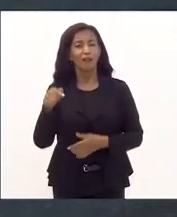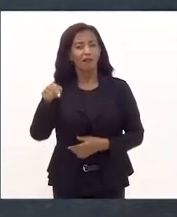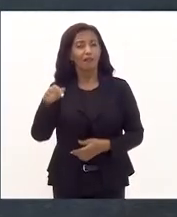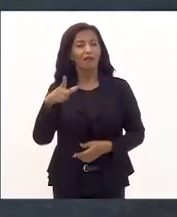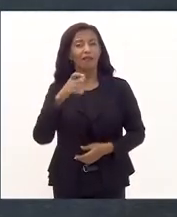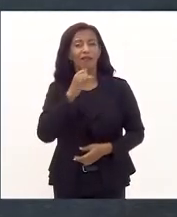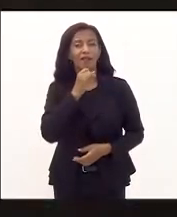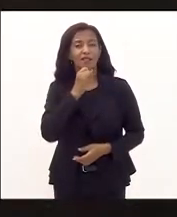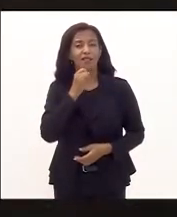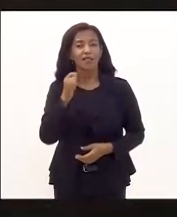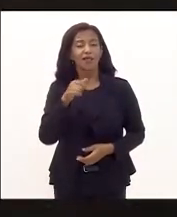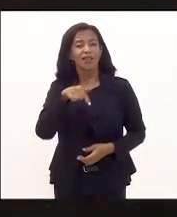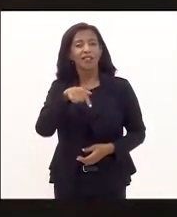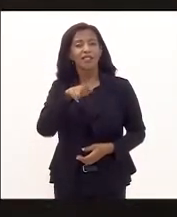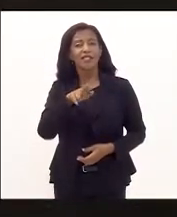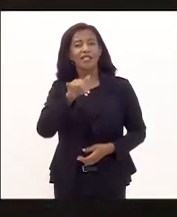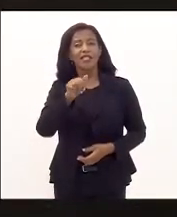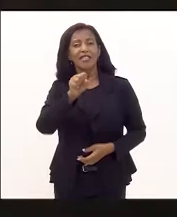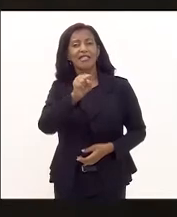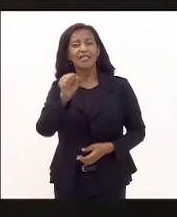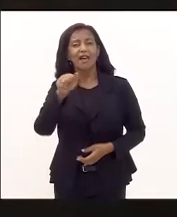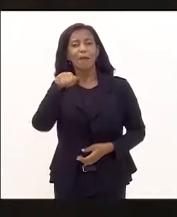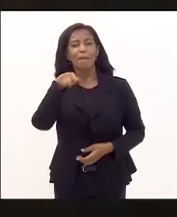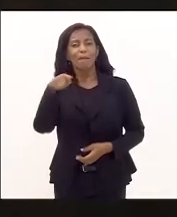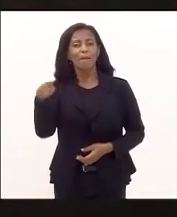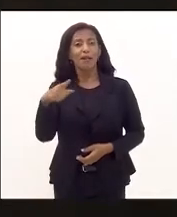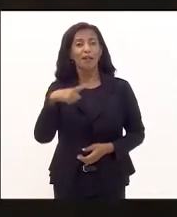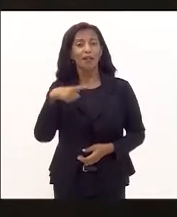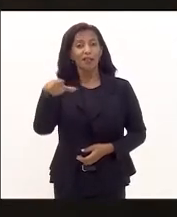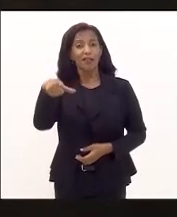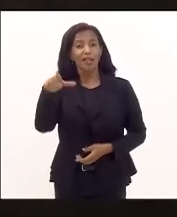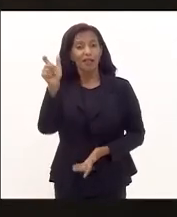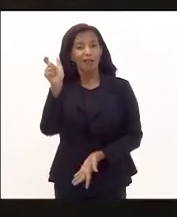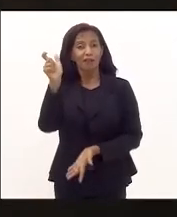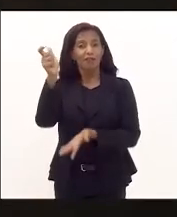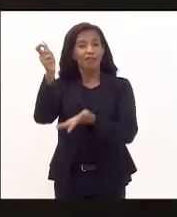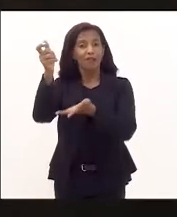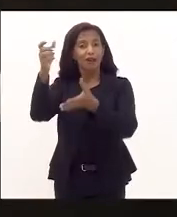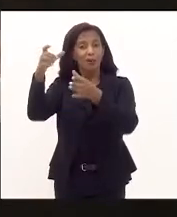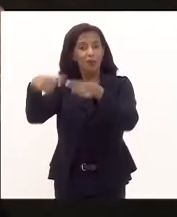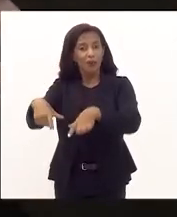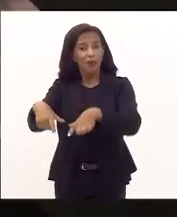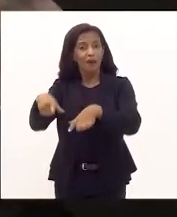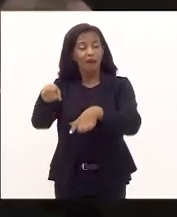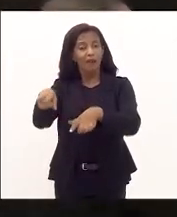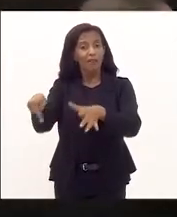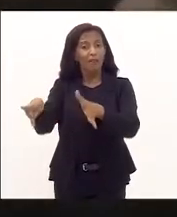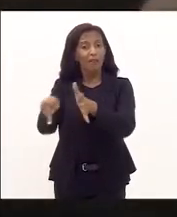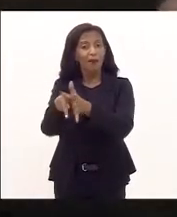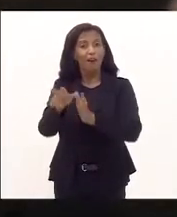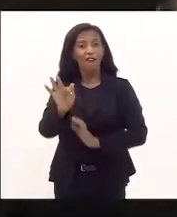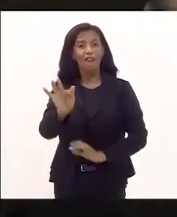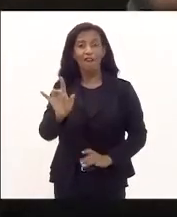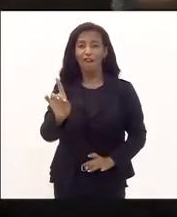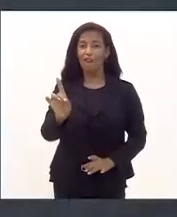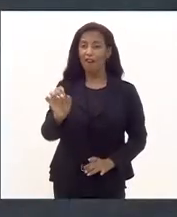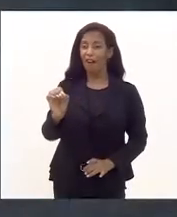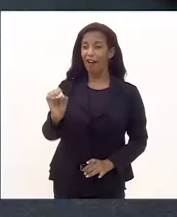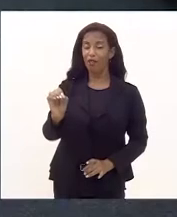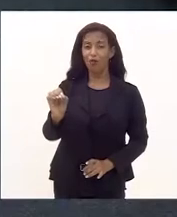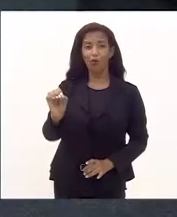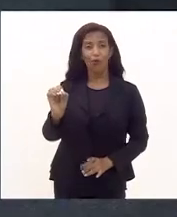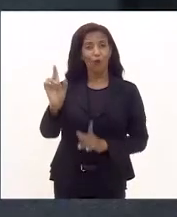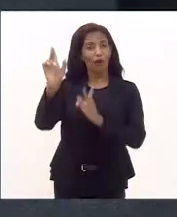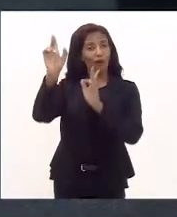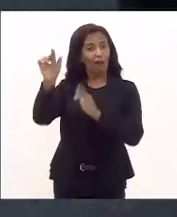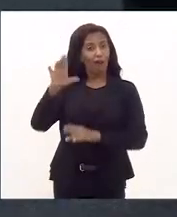por exemplo, em Quissamã, tem um fado que é totalmente distinto do fado de Portugal e que não